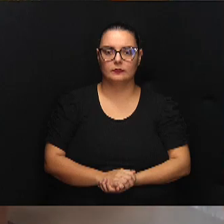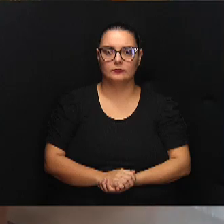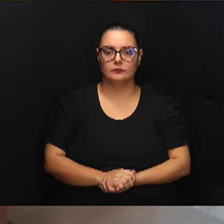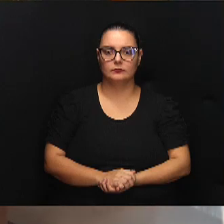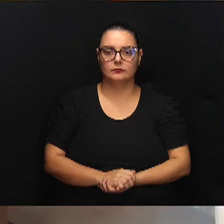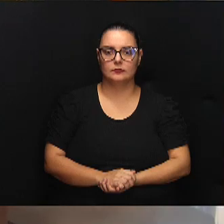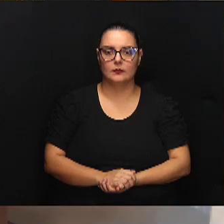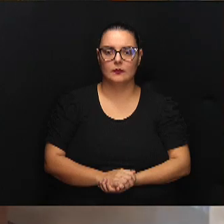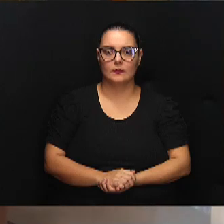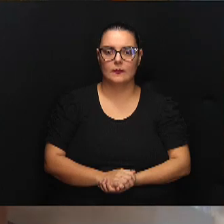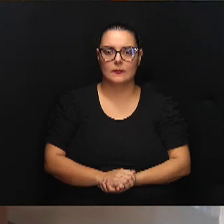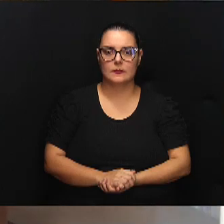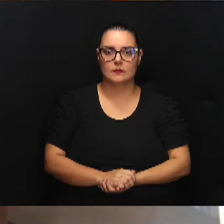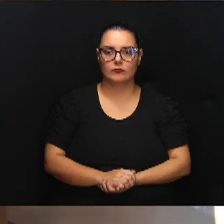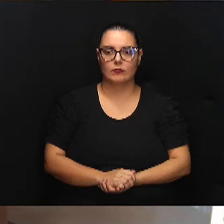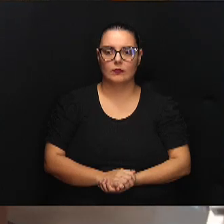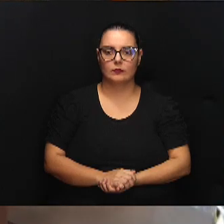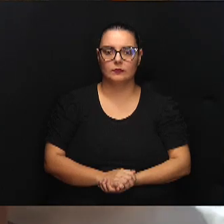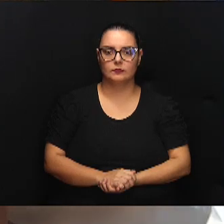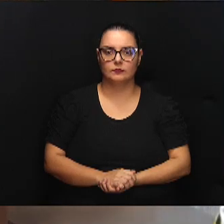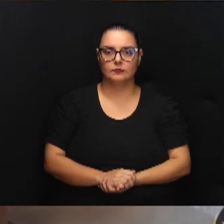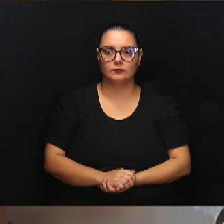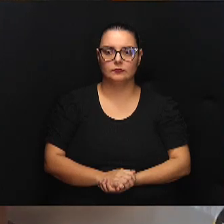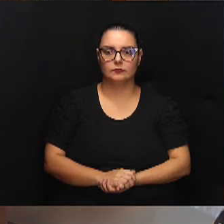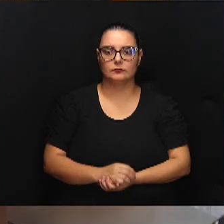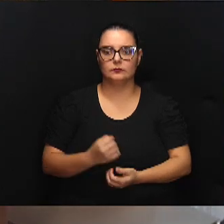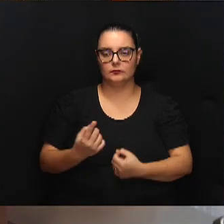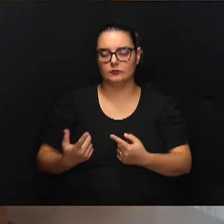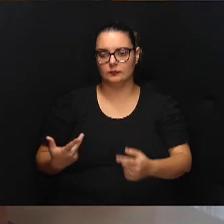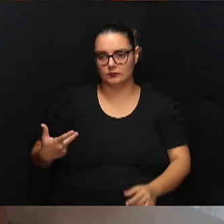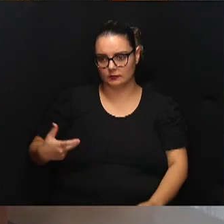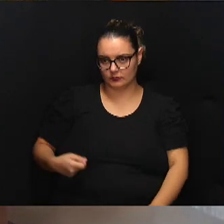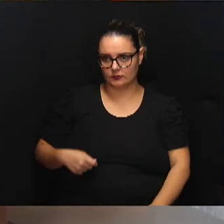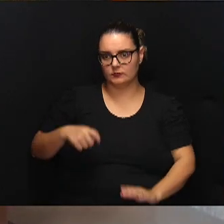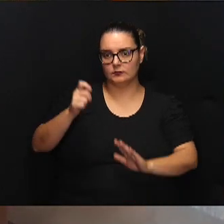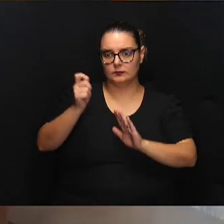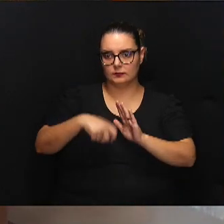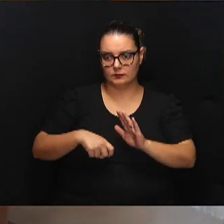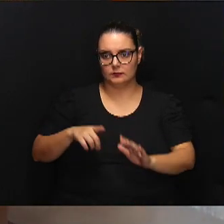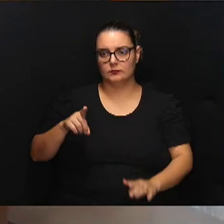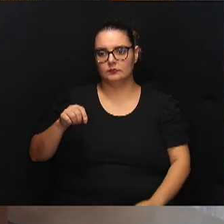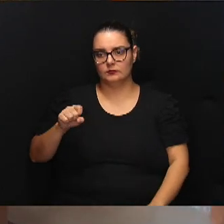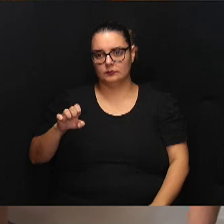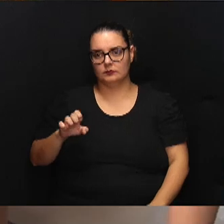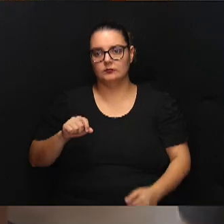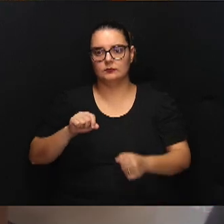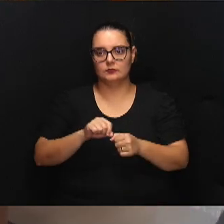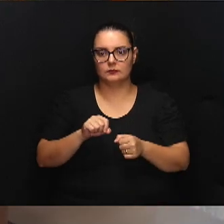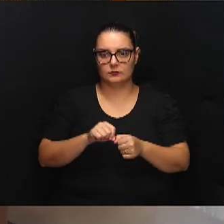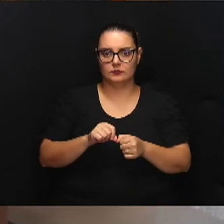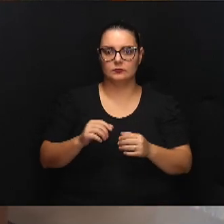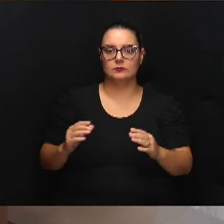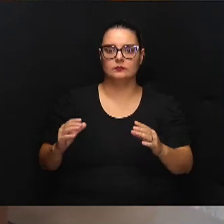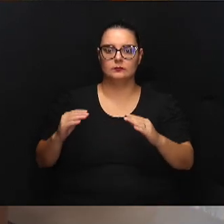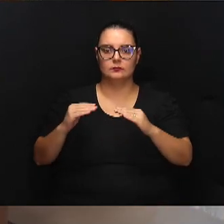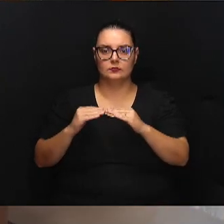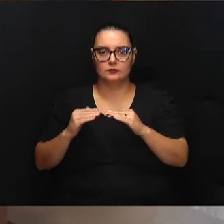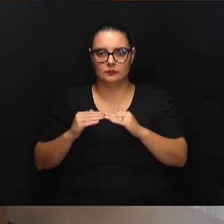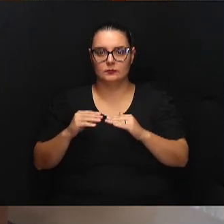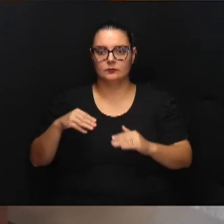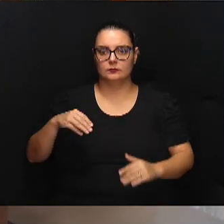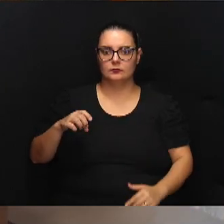Então, a gente tem algumas canetas que registram, né, as doses que foram feitas, e aí você combina isso com as